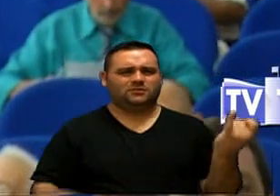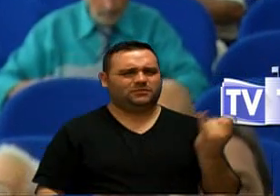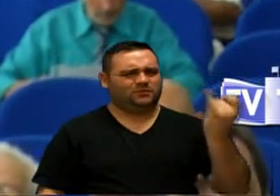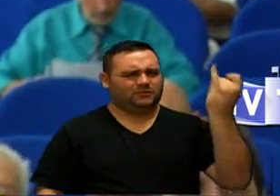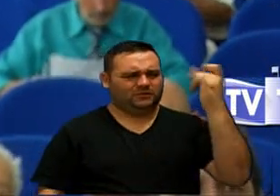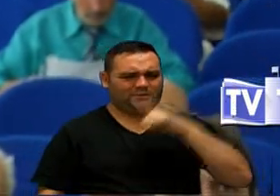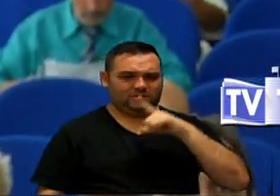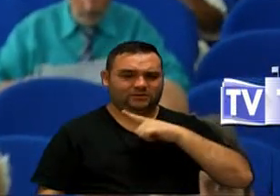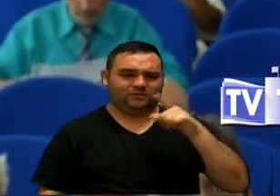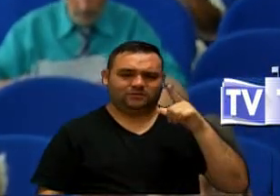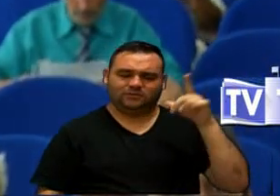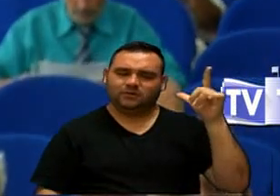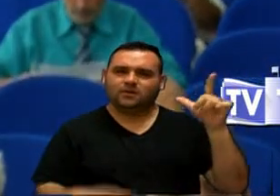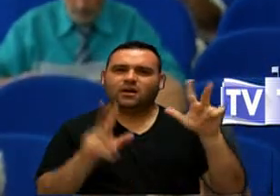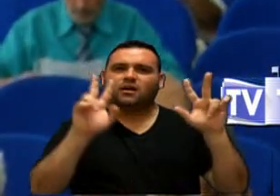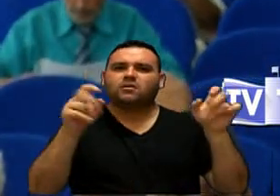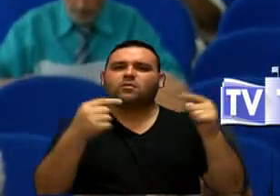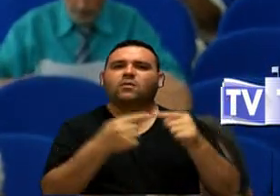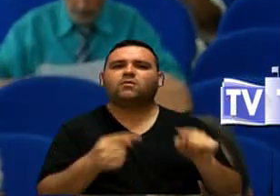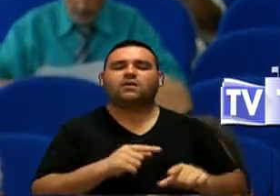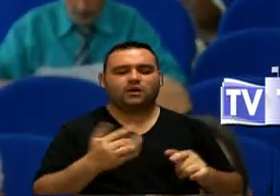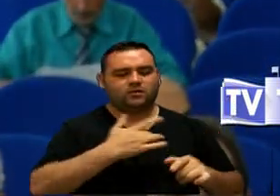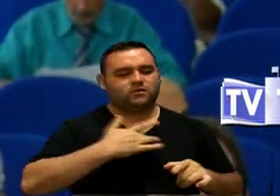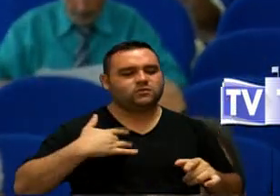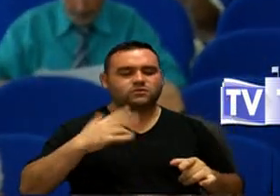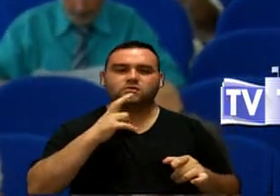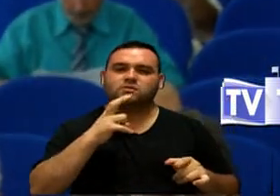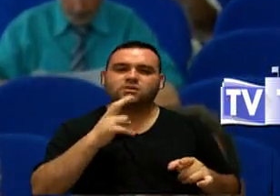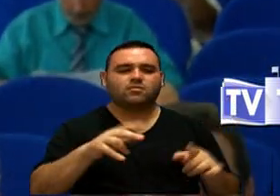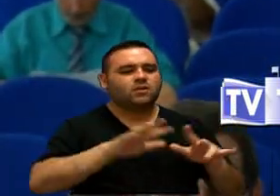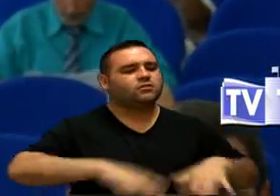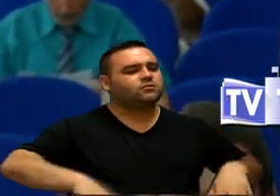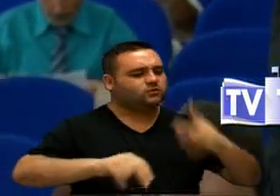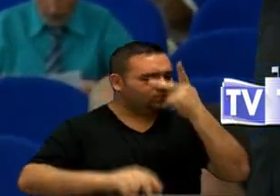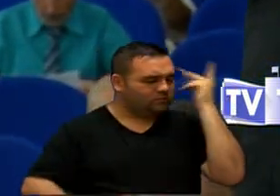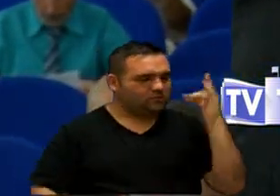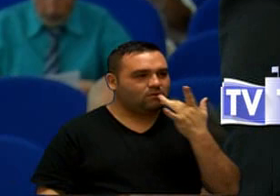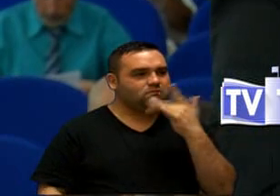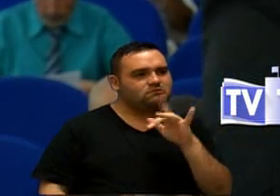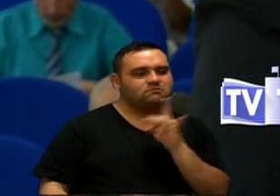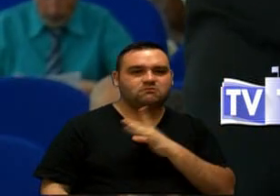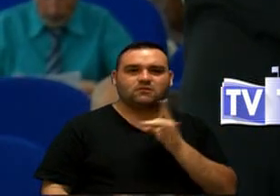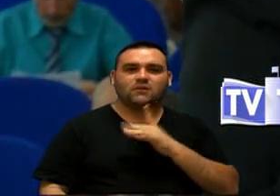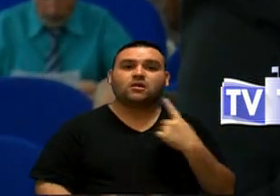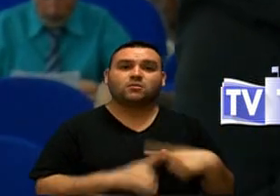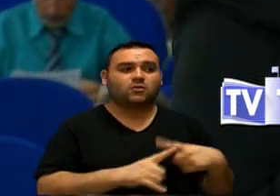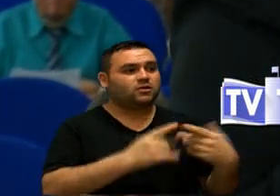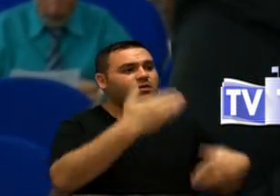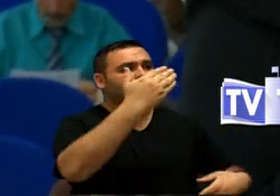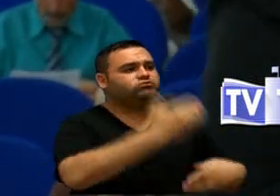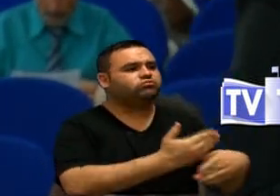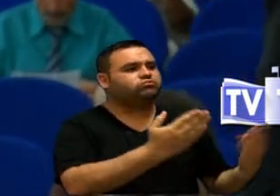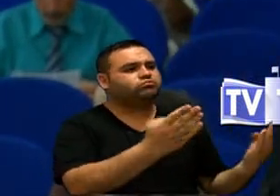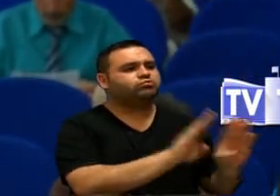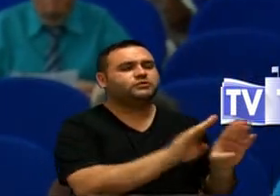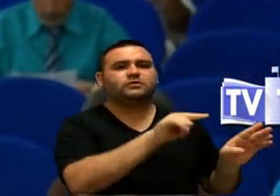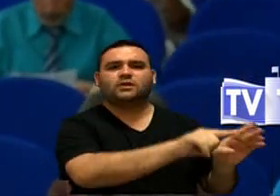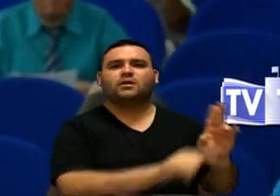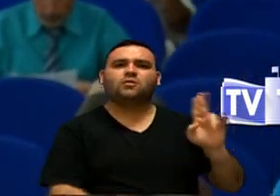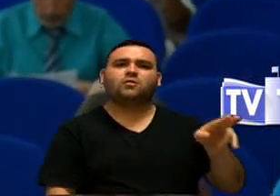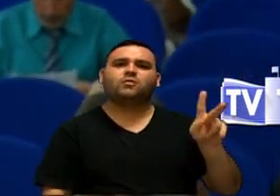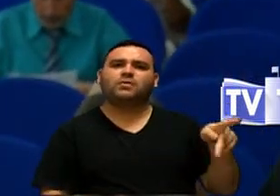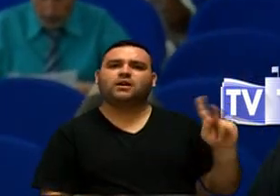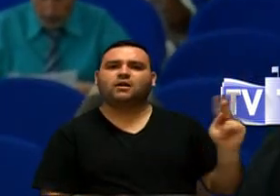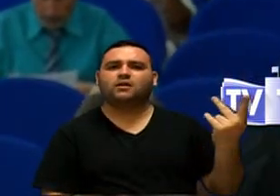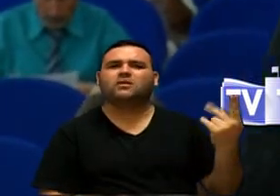importante que trata da saúde da cidade de Sorocaba, onde aquela população está amedrontada com o fechamento daquela unidade